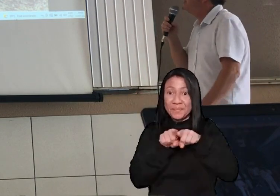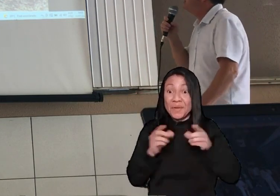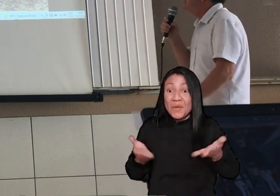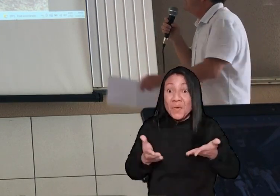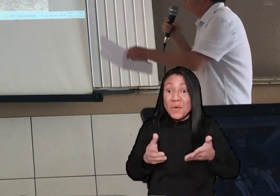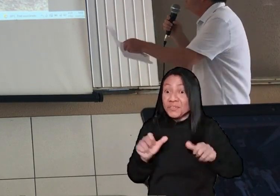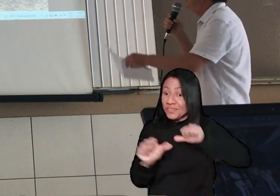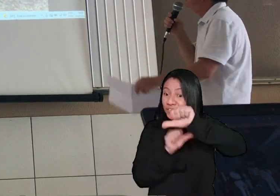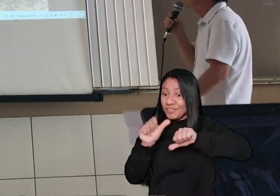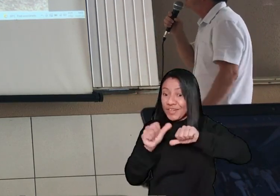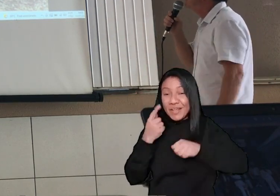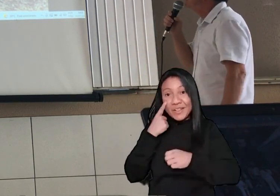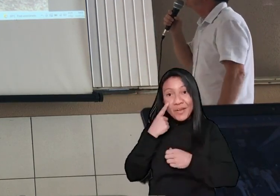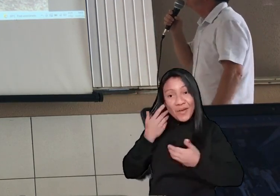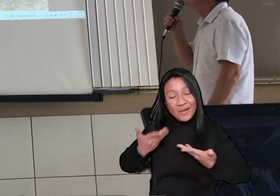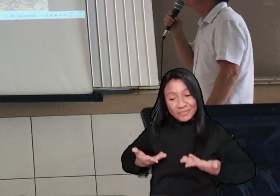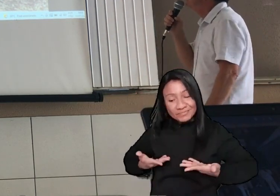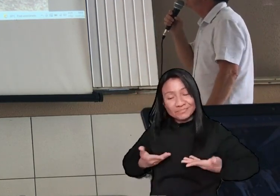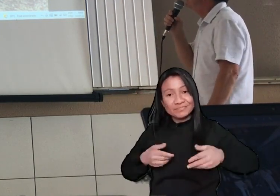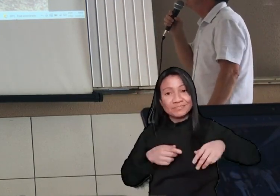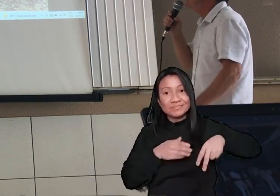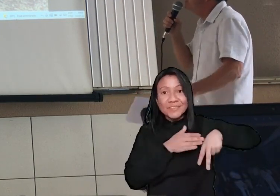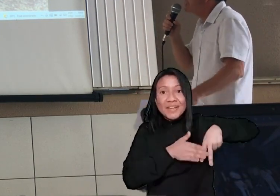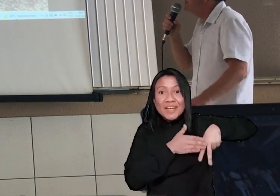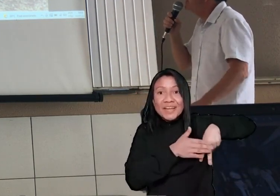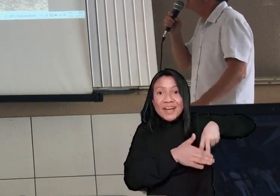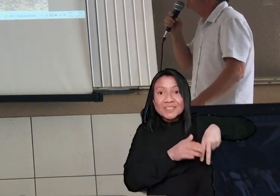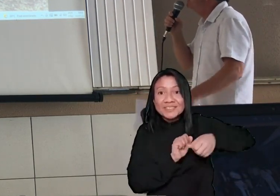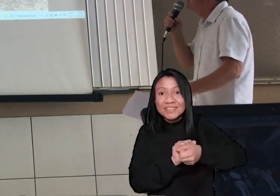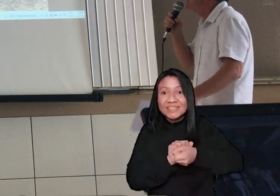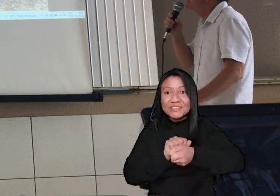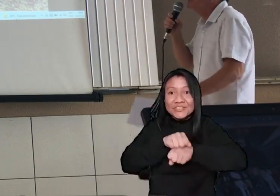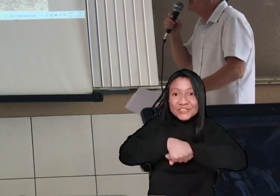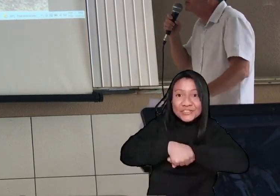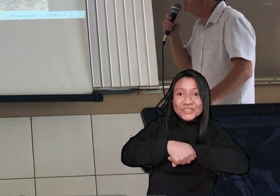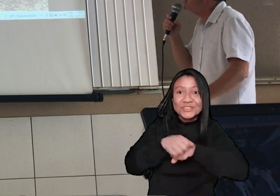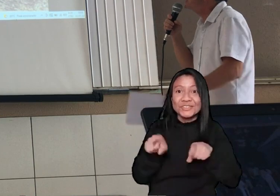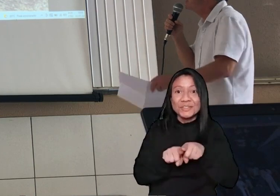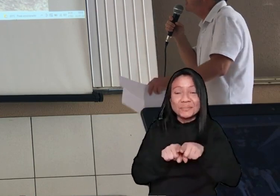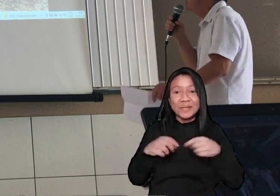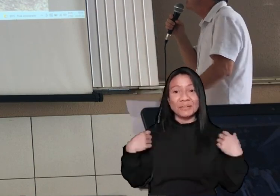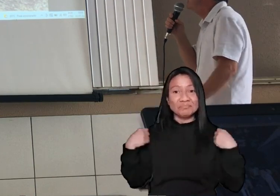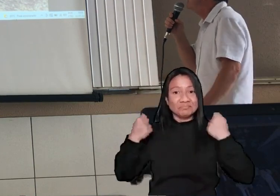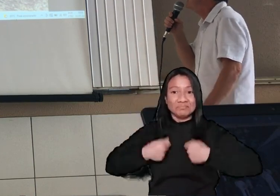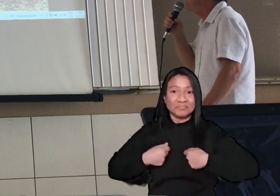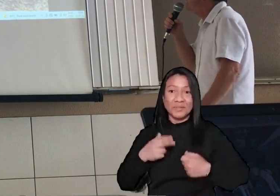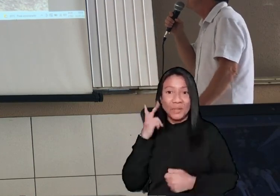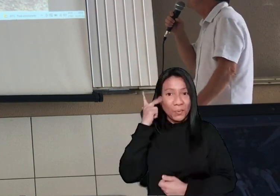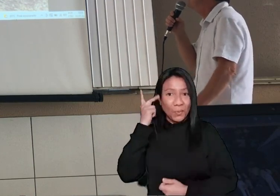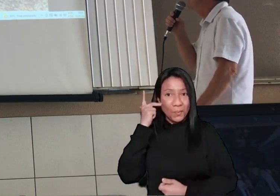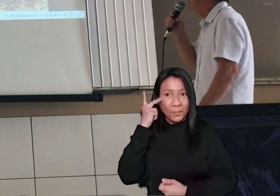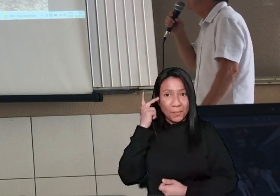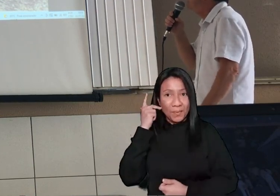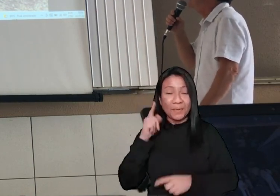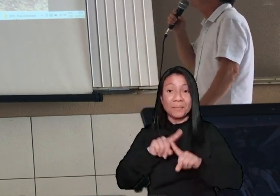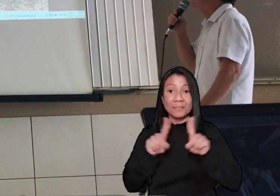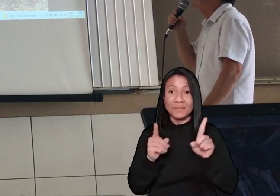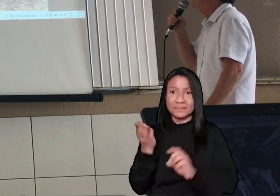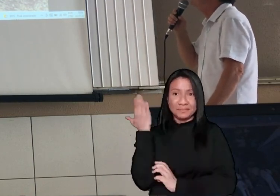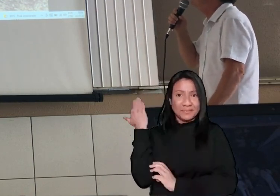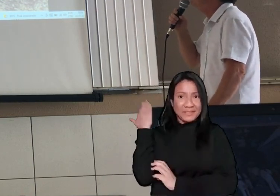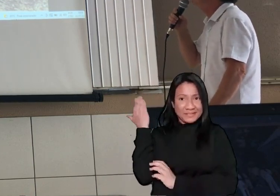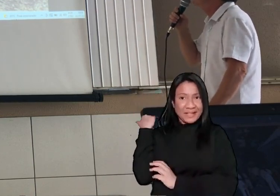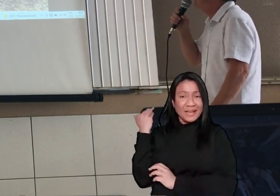Agasalho. Mas na época era tudo de. O pessoal morava no interior, muita gente do interior, mas o pessoal usava terno, usava calça